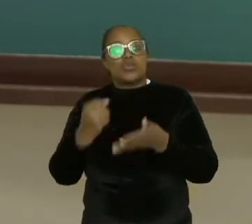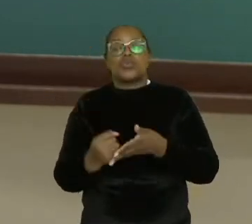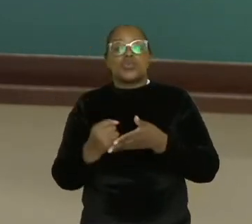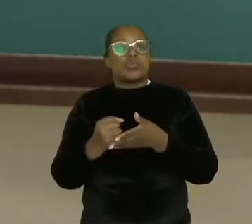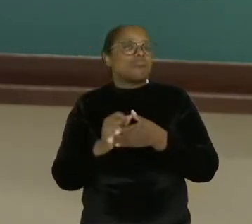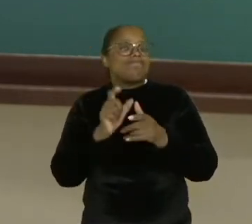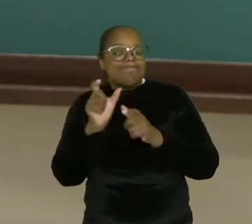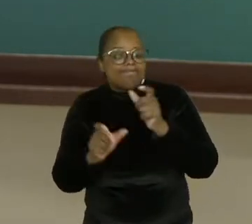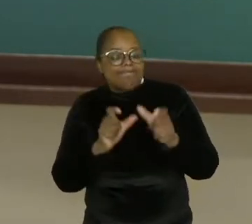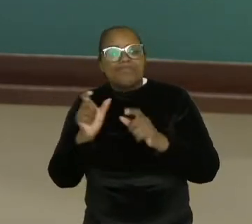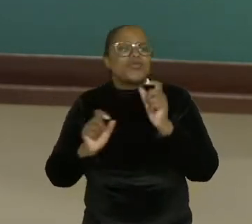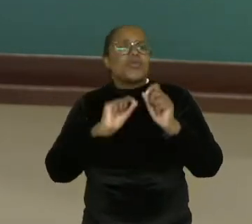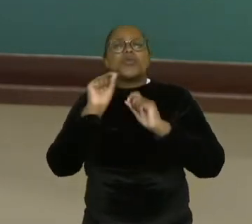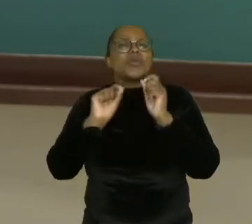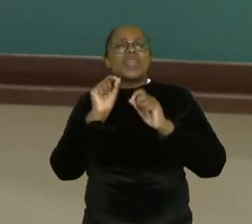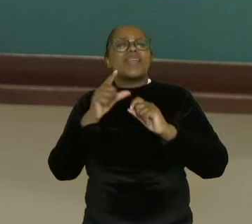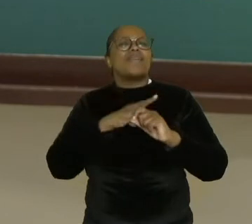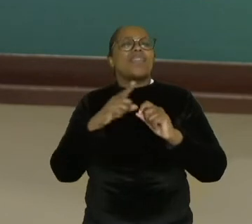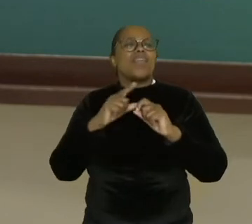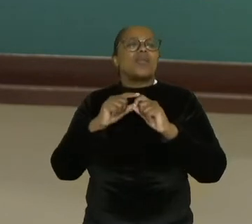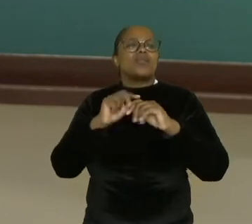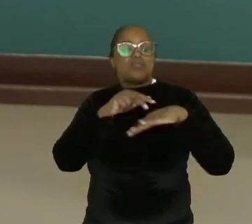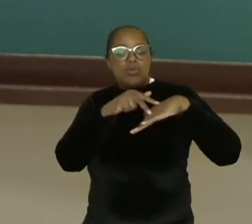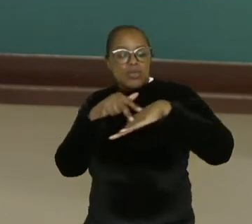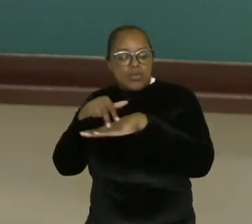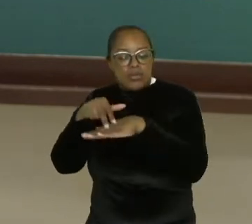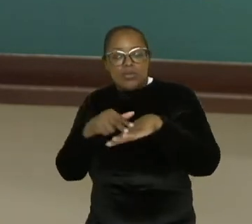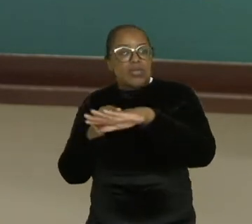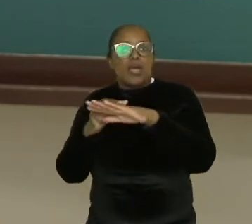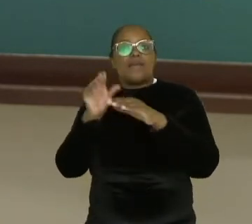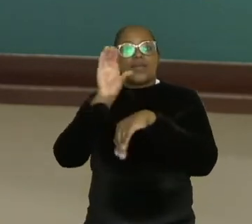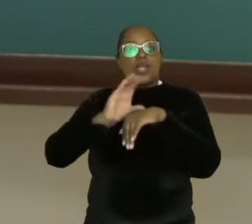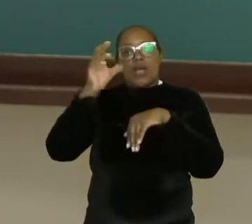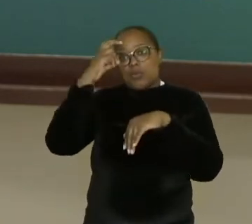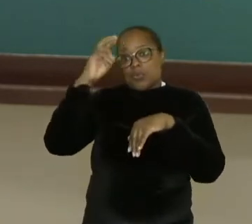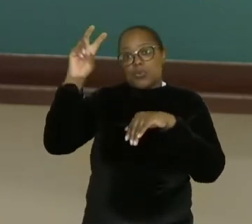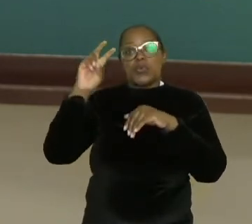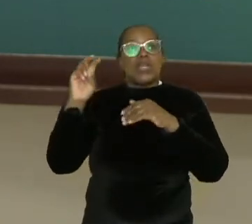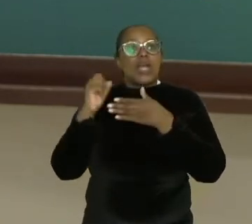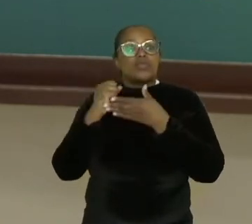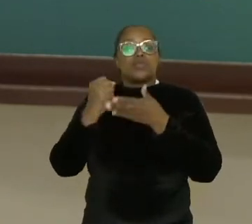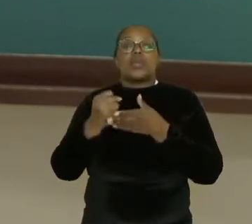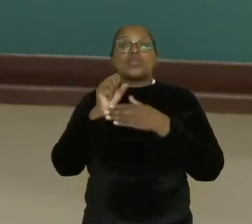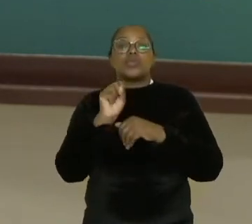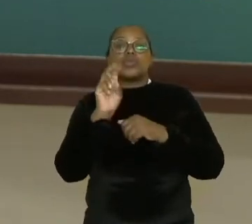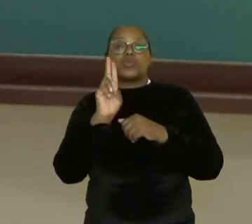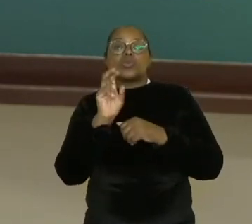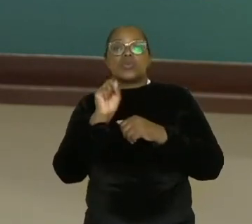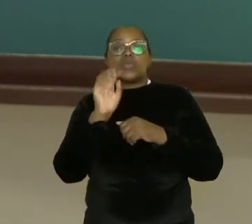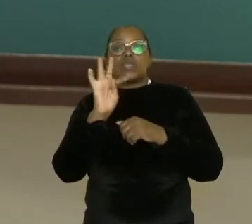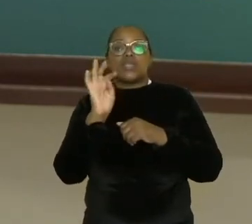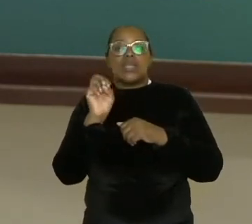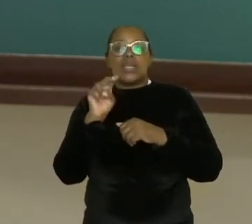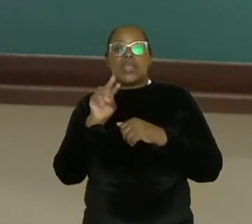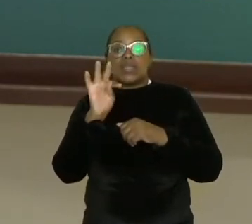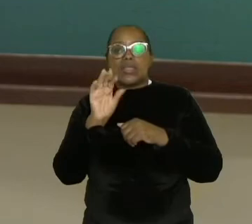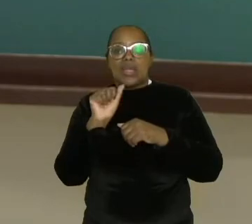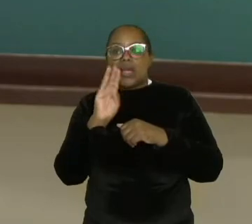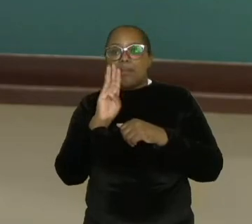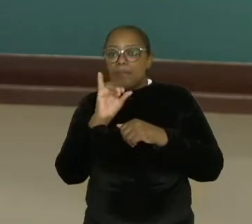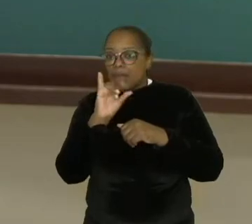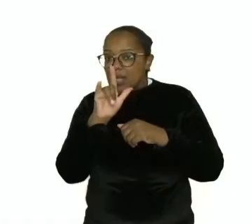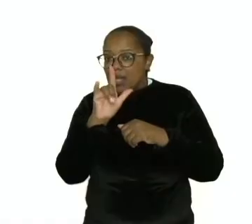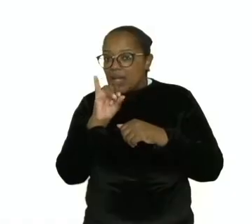tem o surf com relação do surf com a cultura e com a sustentabilidade? Então, vamos falar um pouquinho sobre a origem do